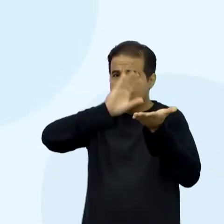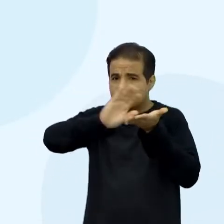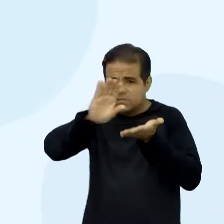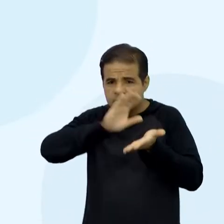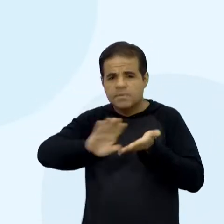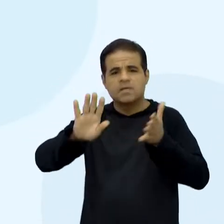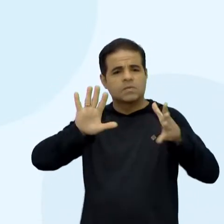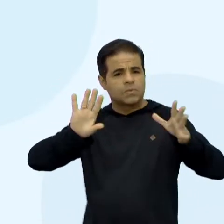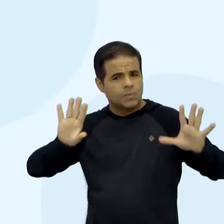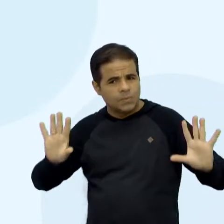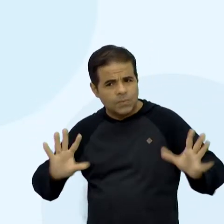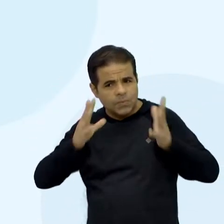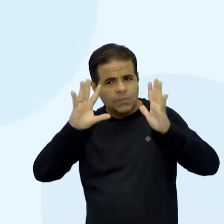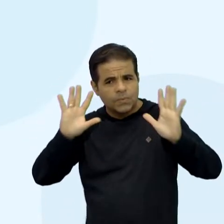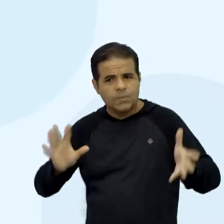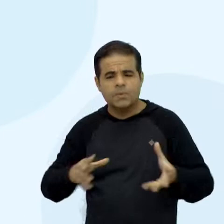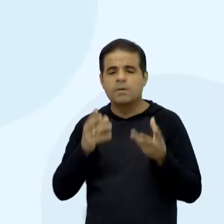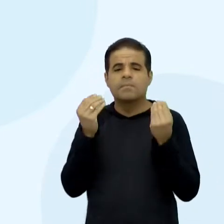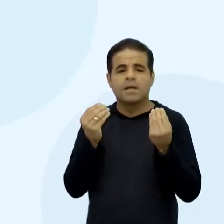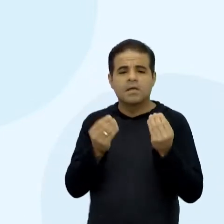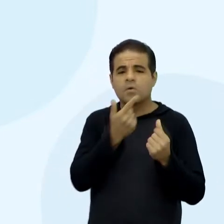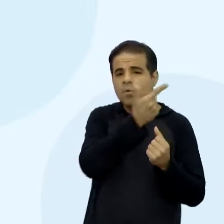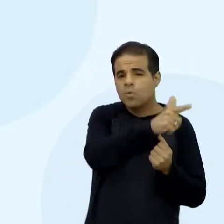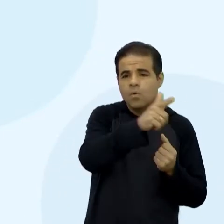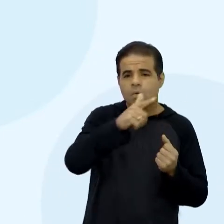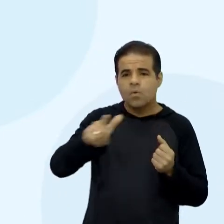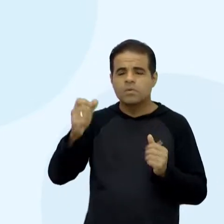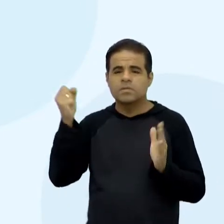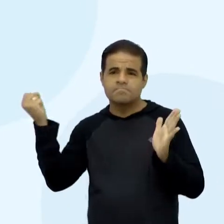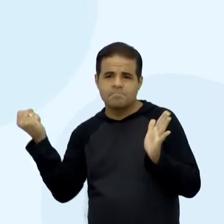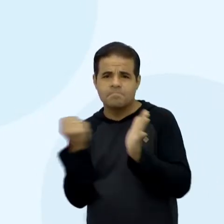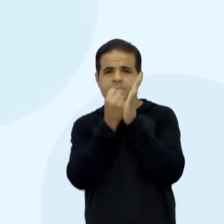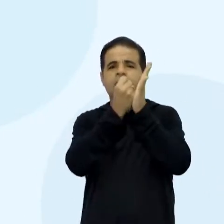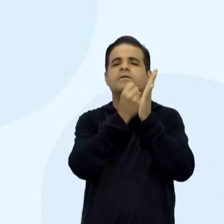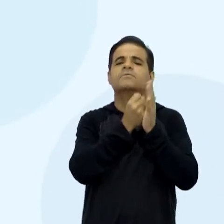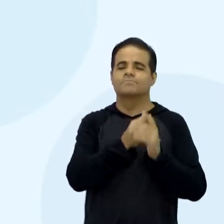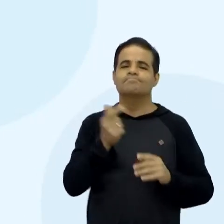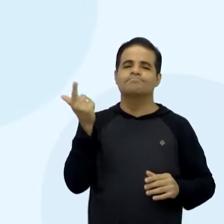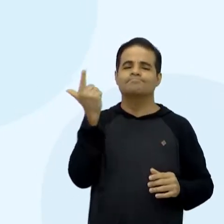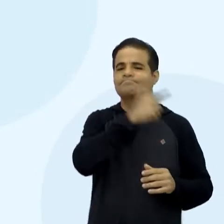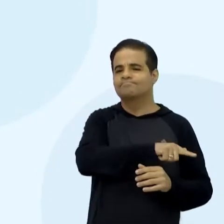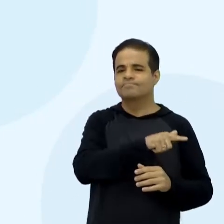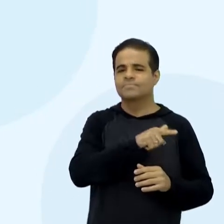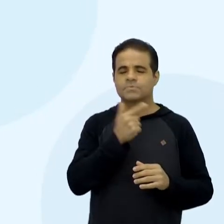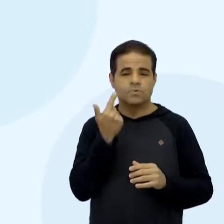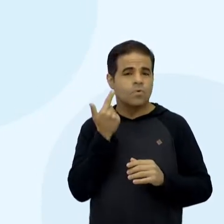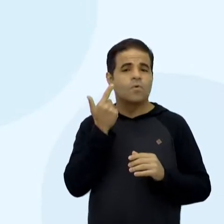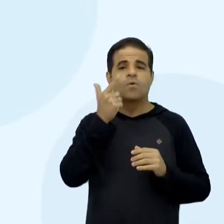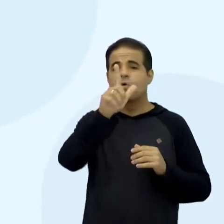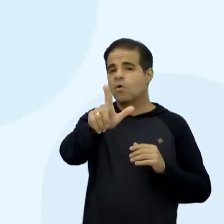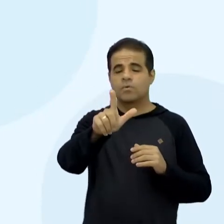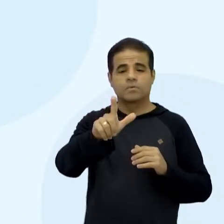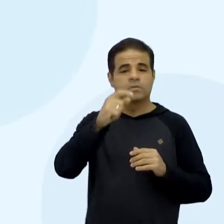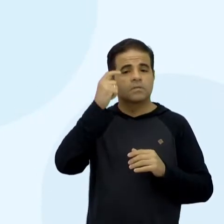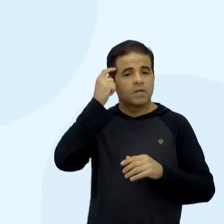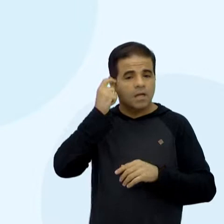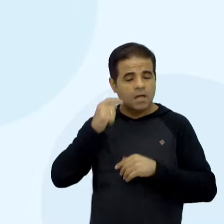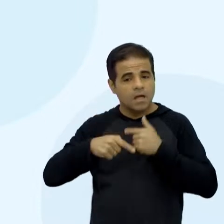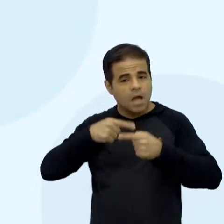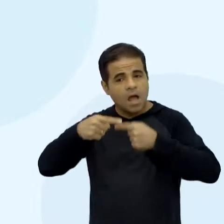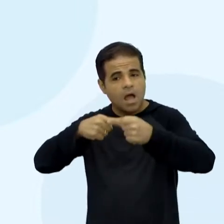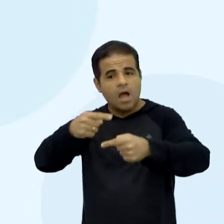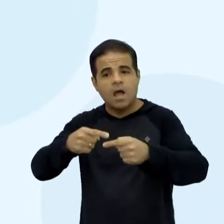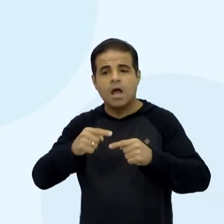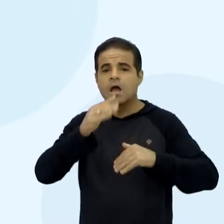de incentivos, para que outras grandes marcas sejam batidas na próxima Olimpíada, nas próximas